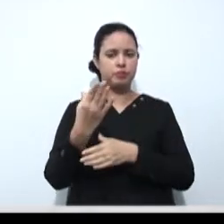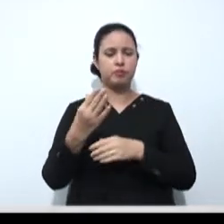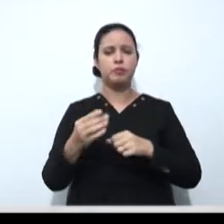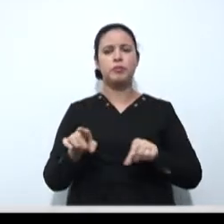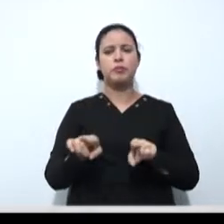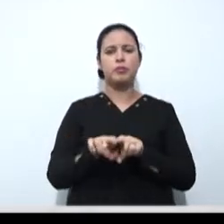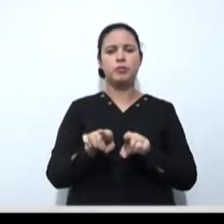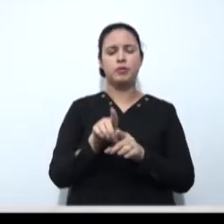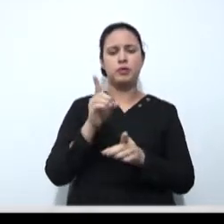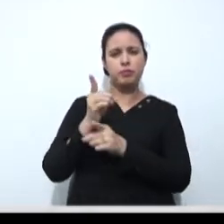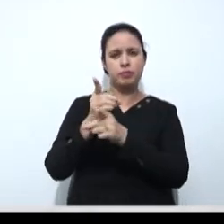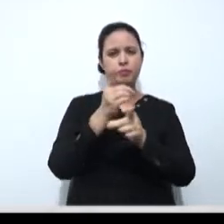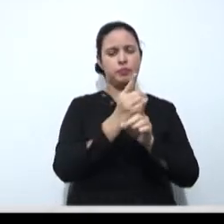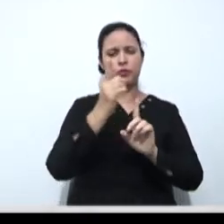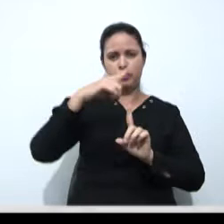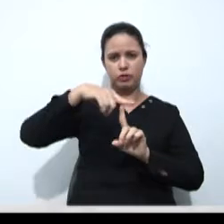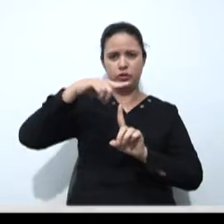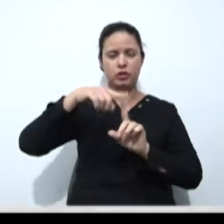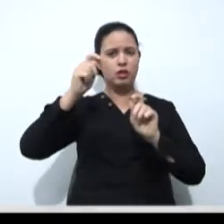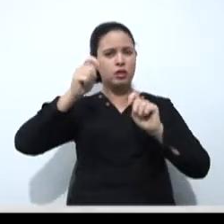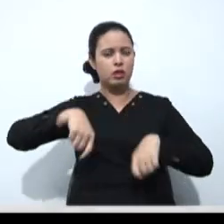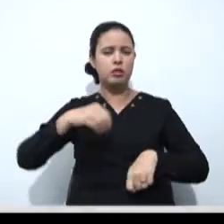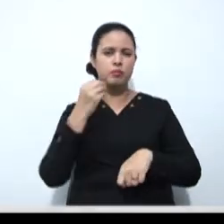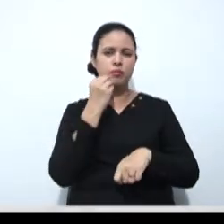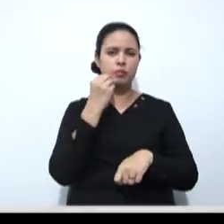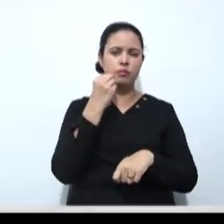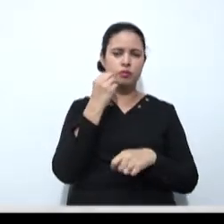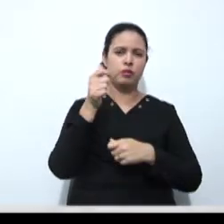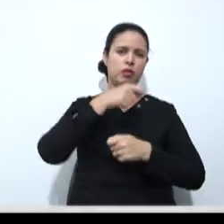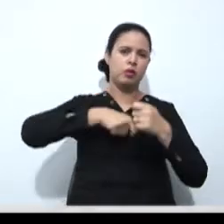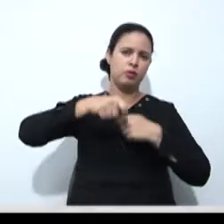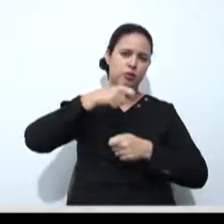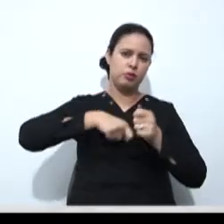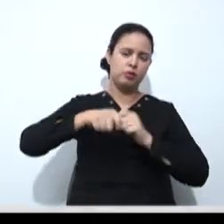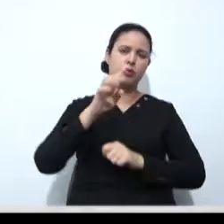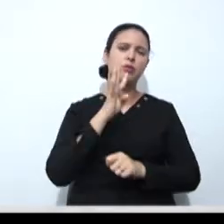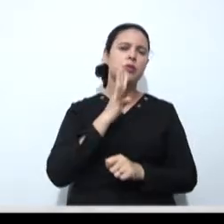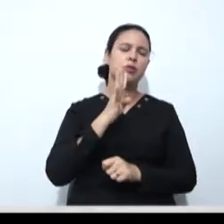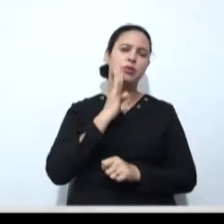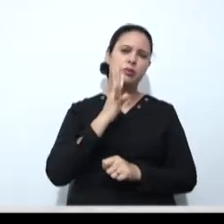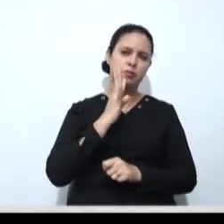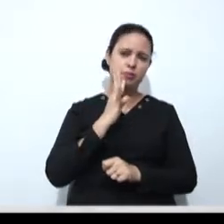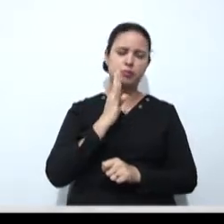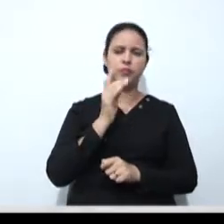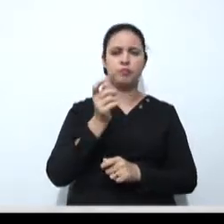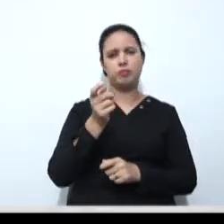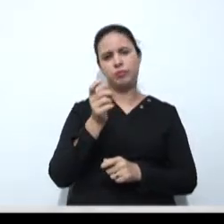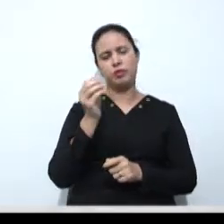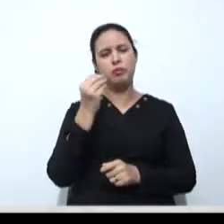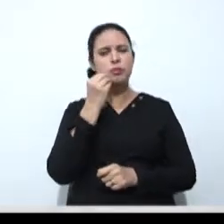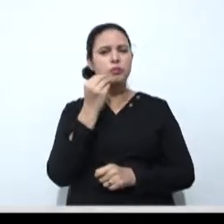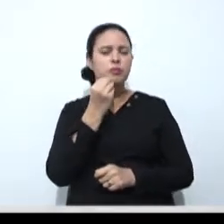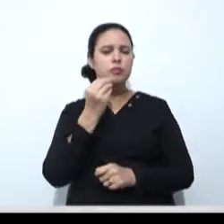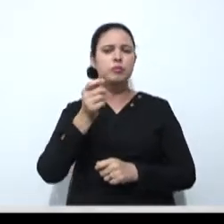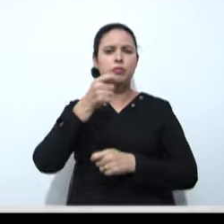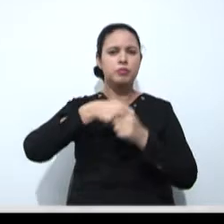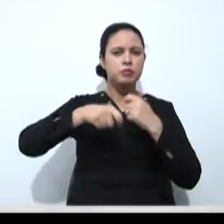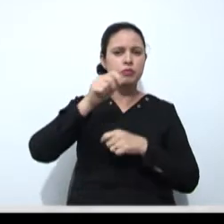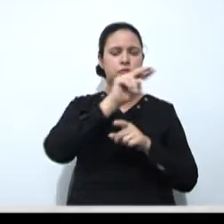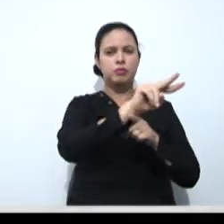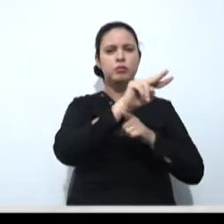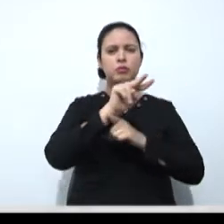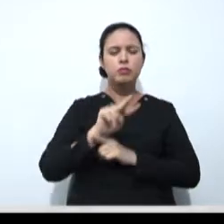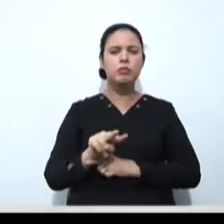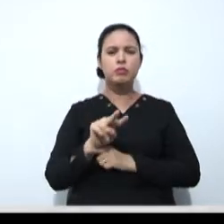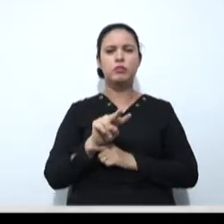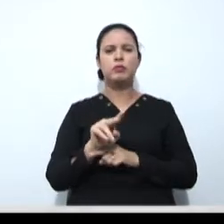identificar os tipos de possibilidades de inovação de negócio, conhecer as possibilidades de financiamento, né? Relembrar, na